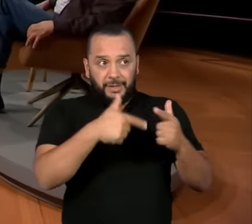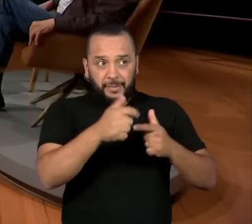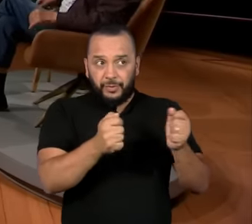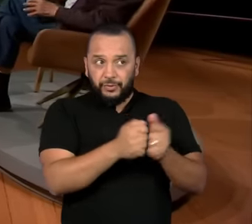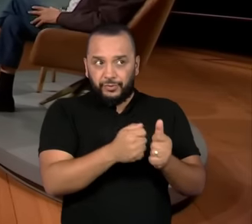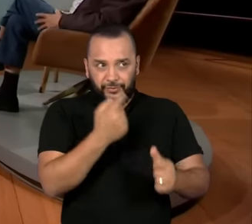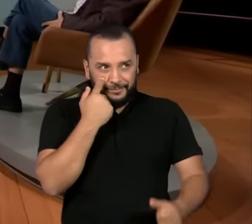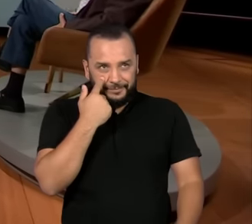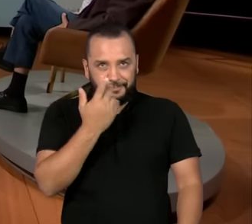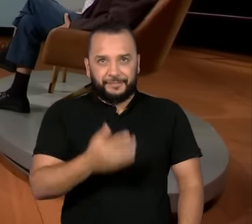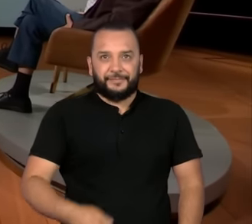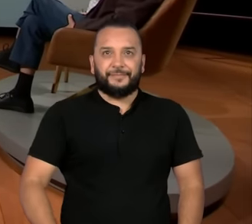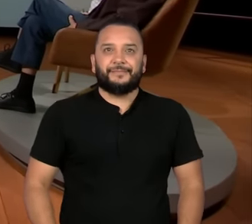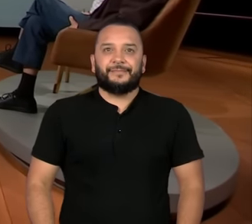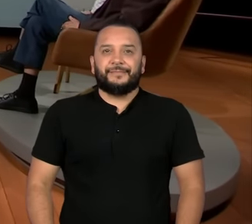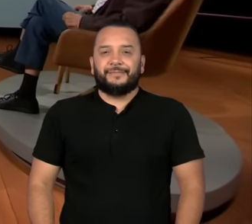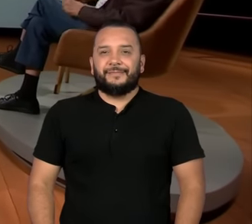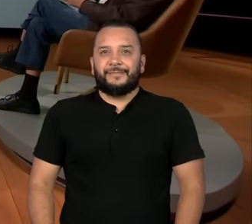ver.